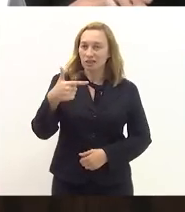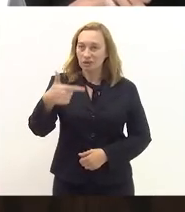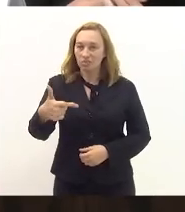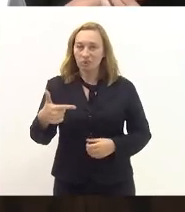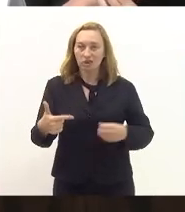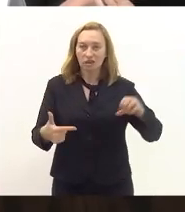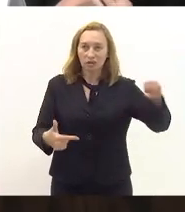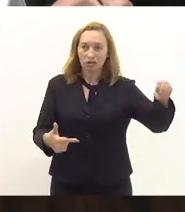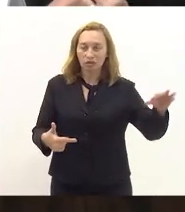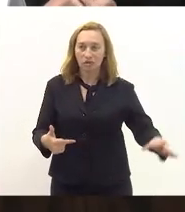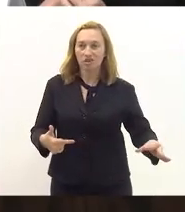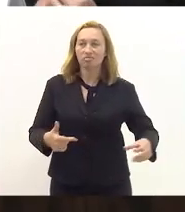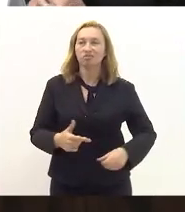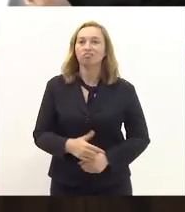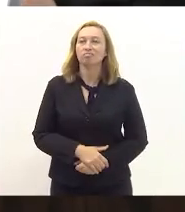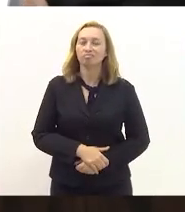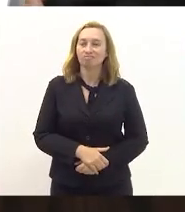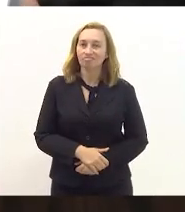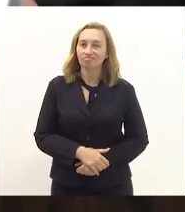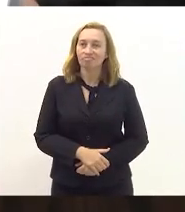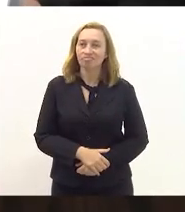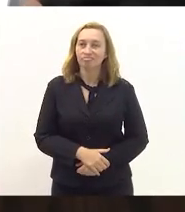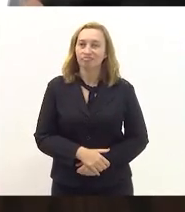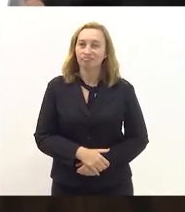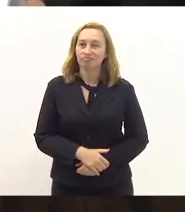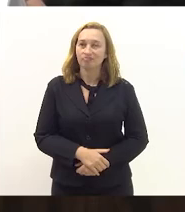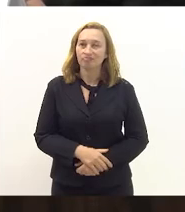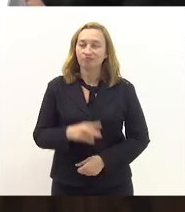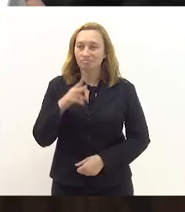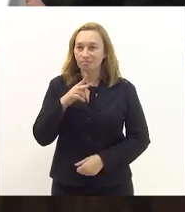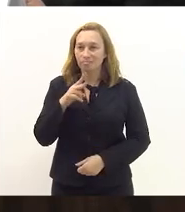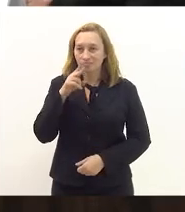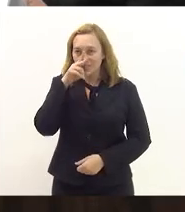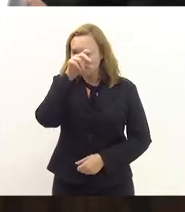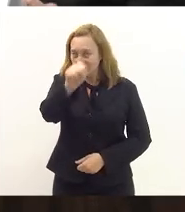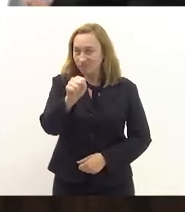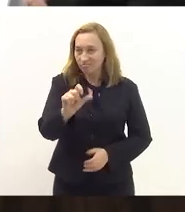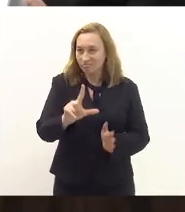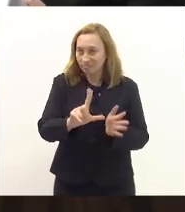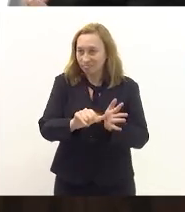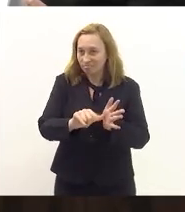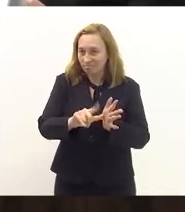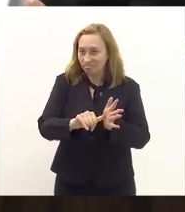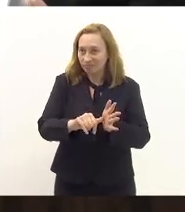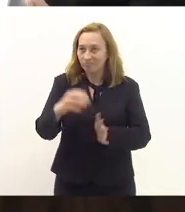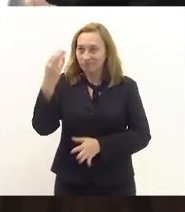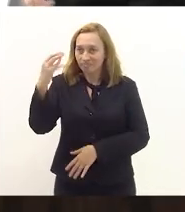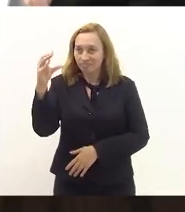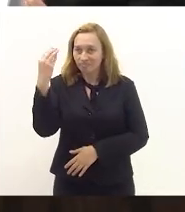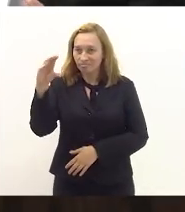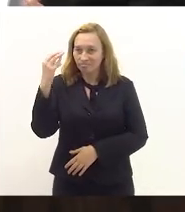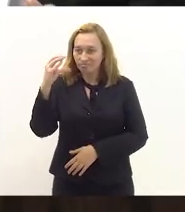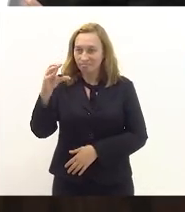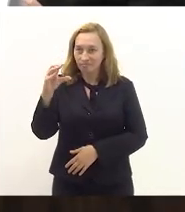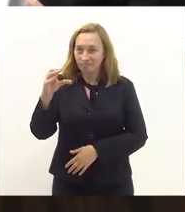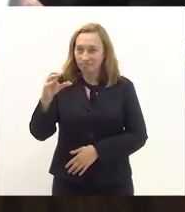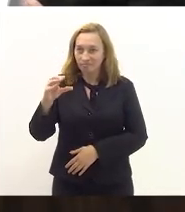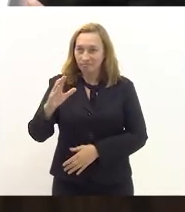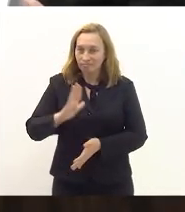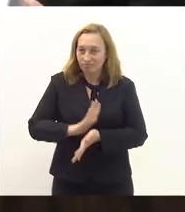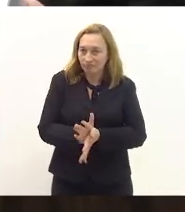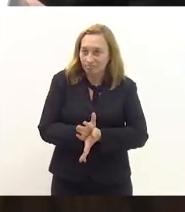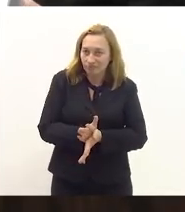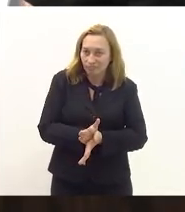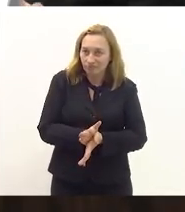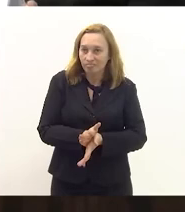62% a 9% no primeiro turno. As forças do atraso, em Niterói, nós esmagamos o ovo